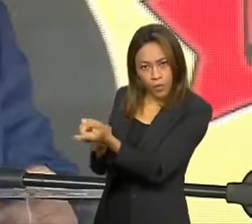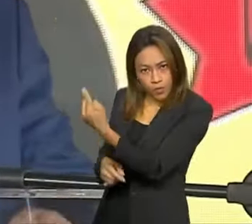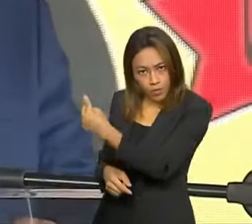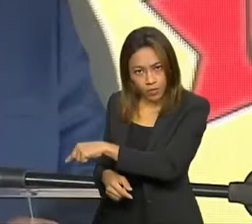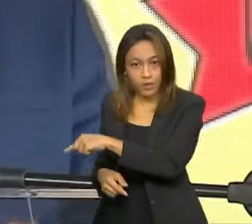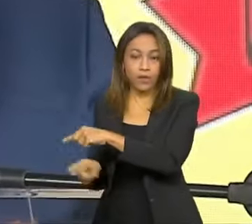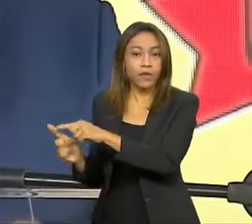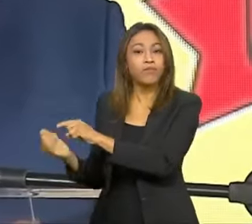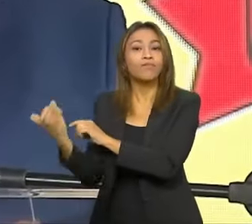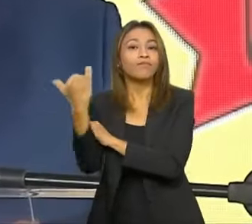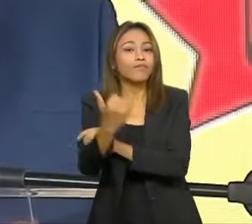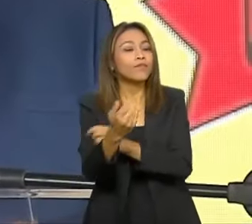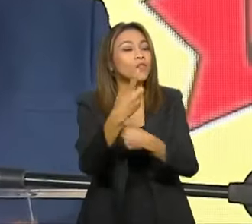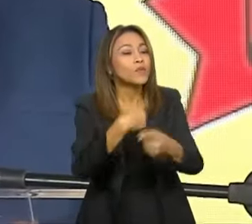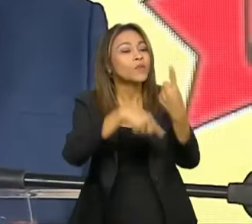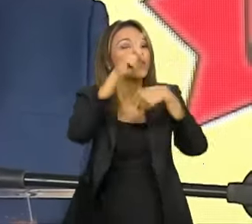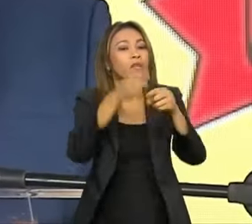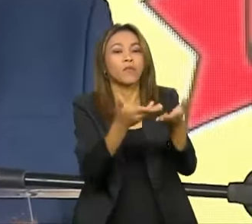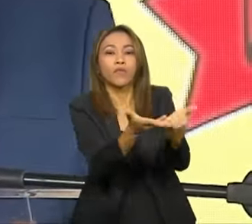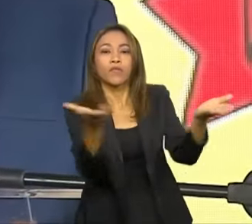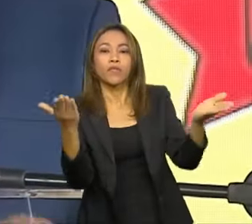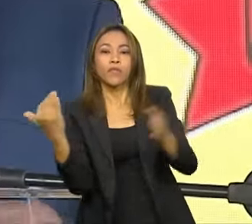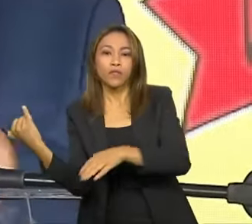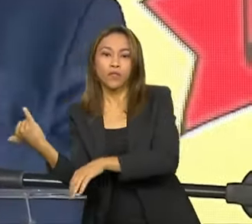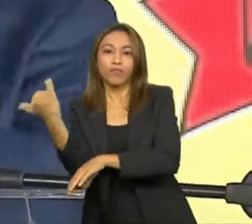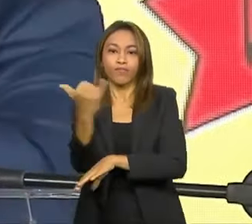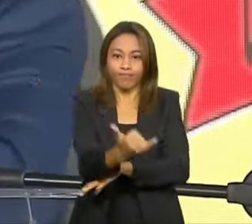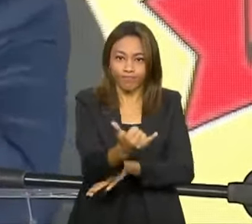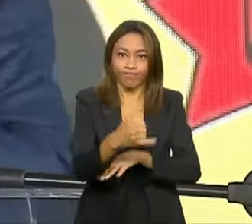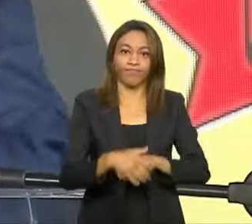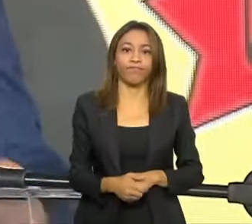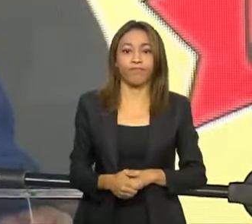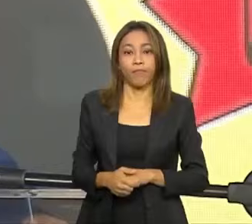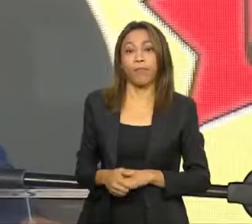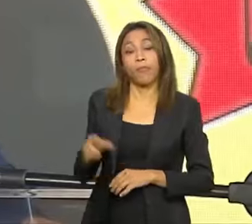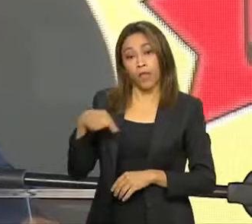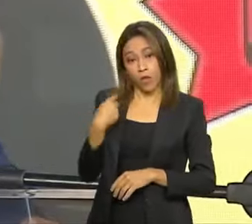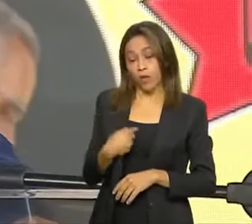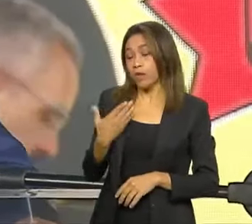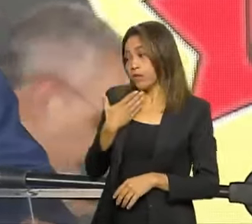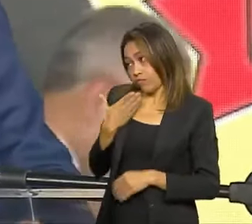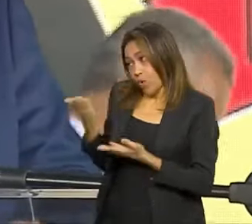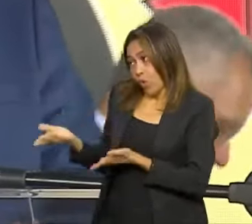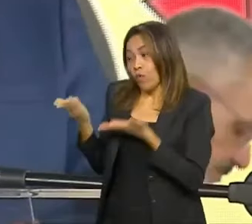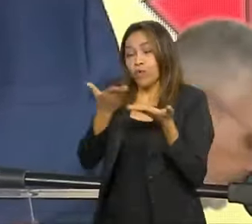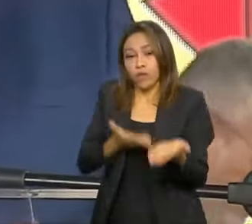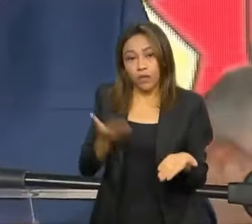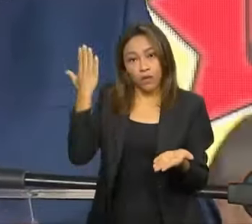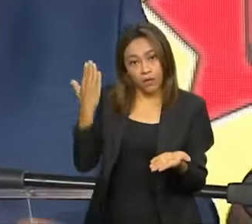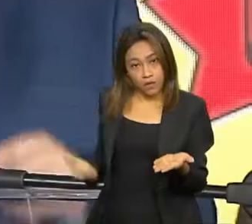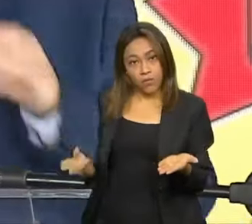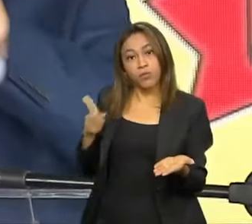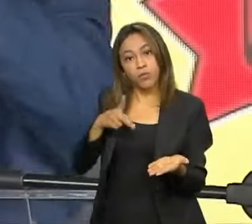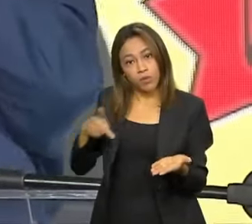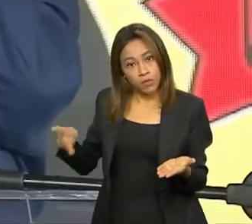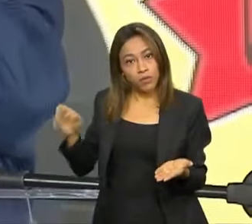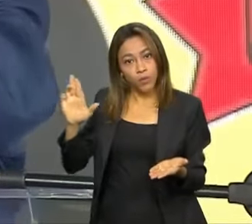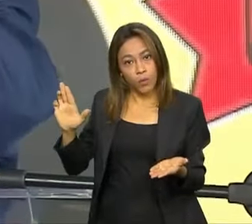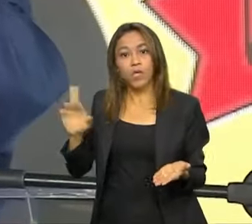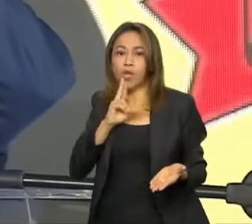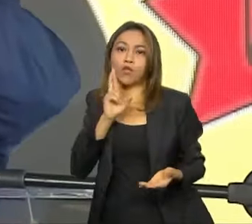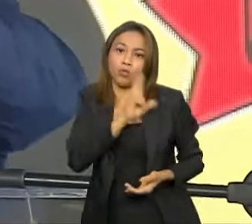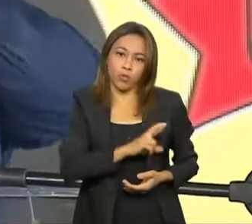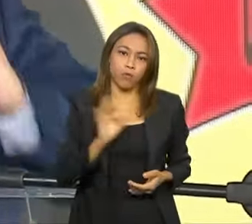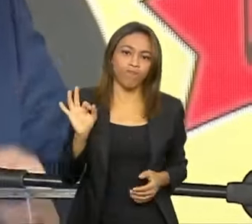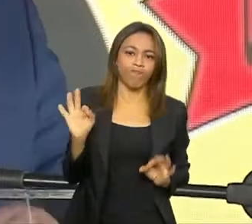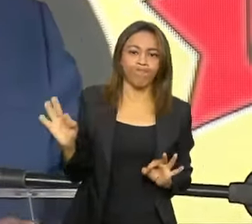de sucesso. O presidente Lula atendeu ao nosso convite para aqui estar, porque